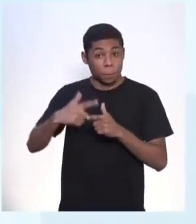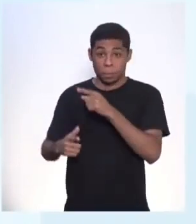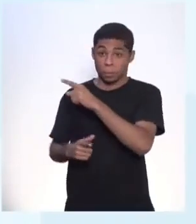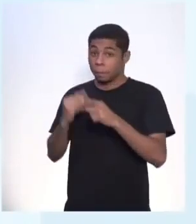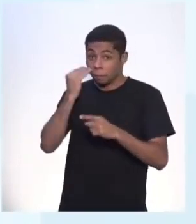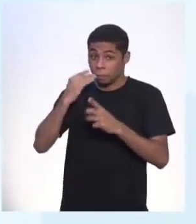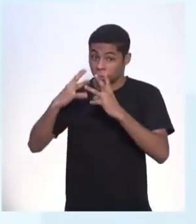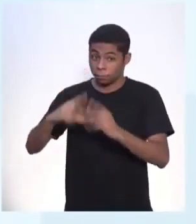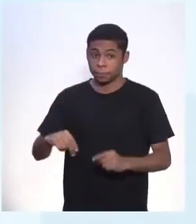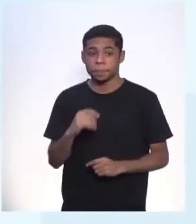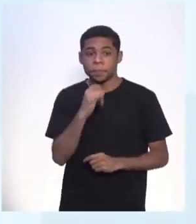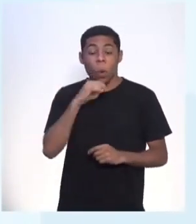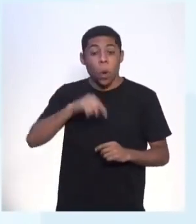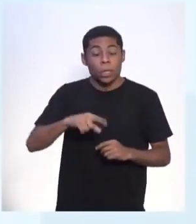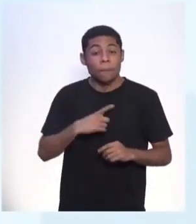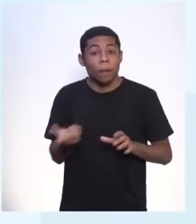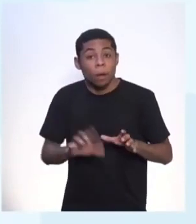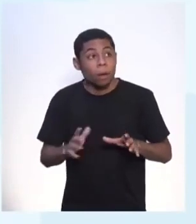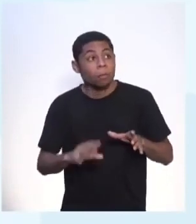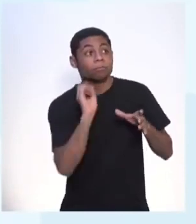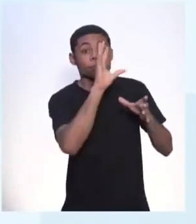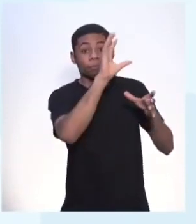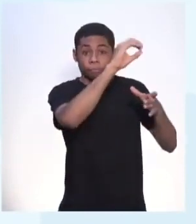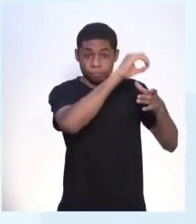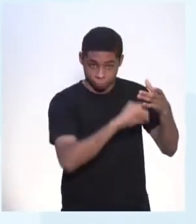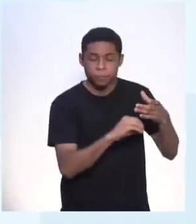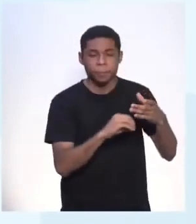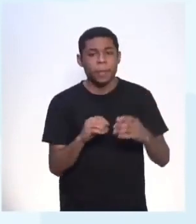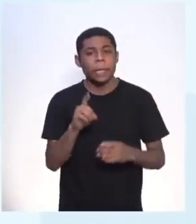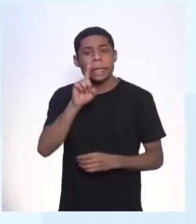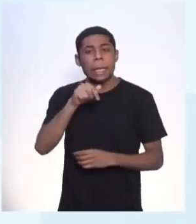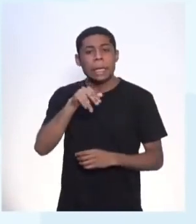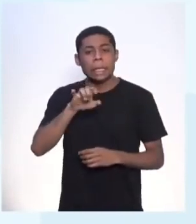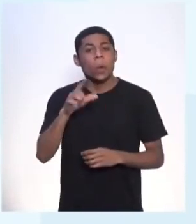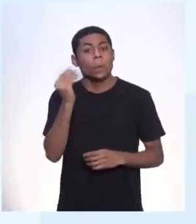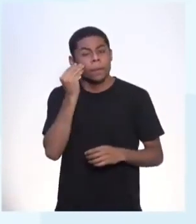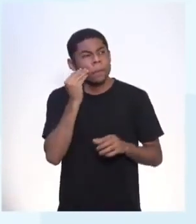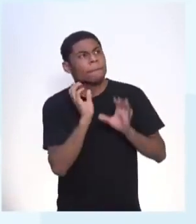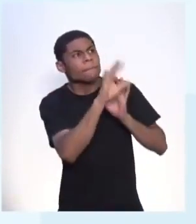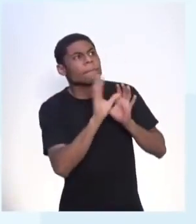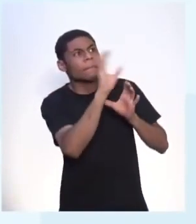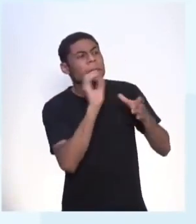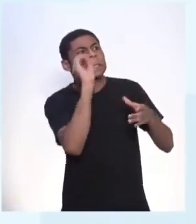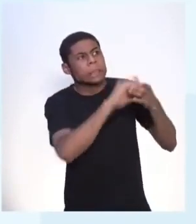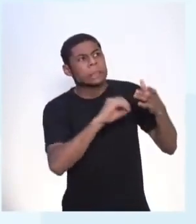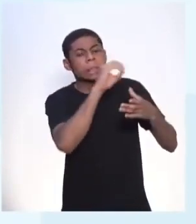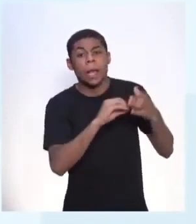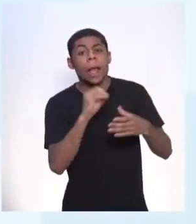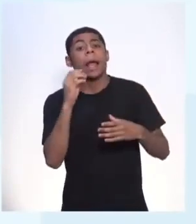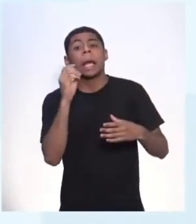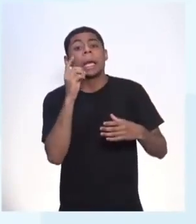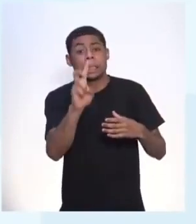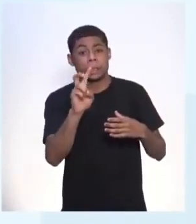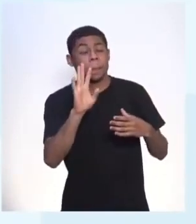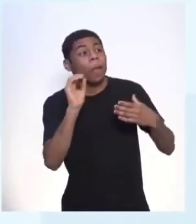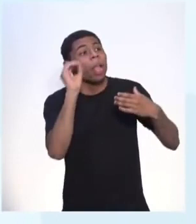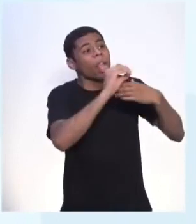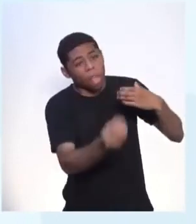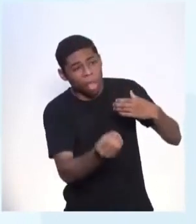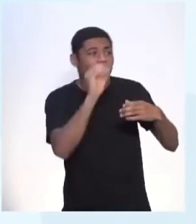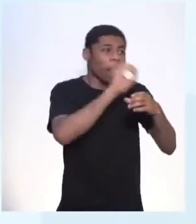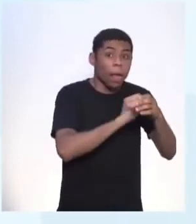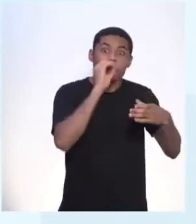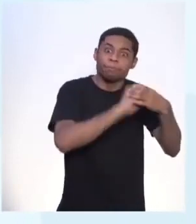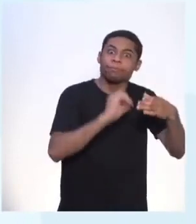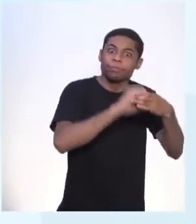jogo de basquete de hoje, o Daniel arremessou 15 vezes a cesta, acertando 9 delas.